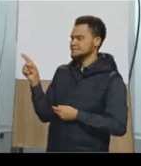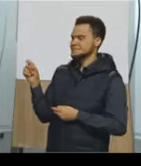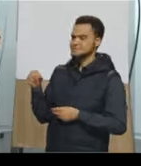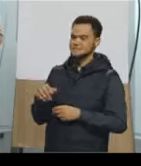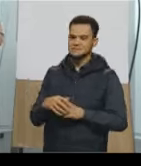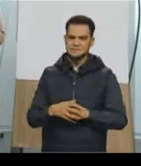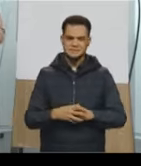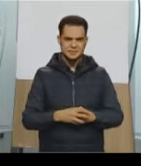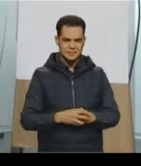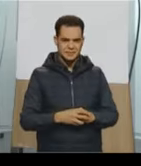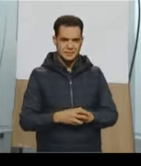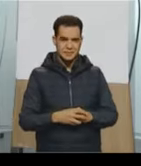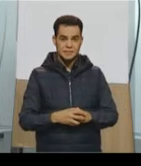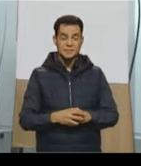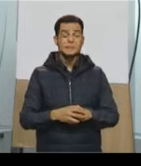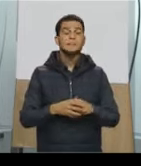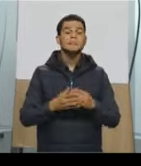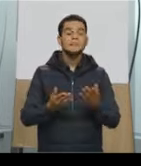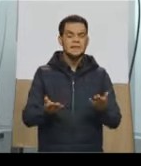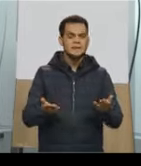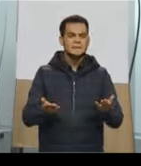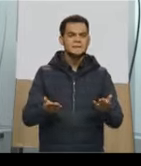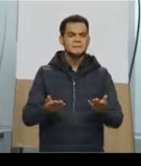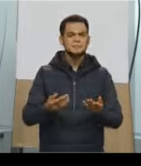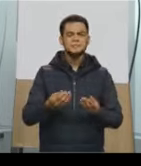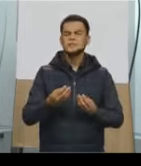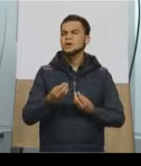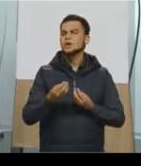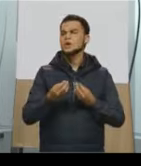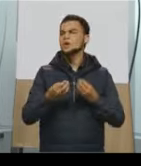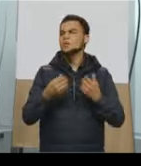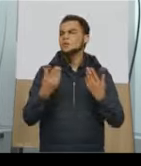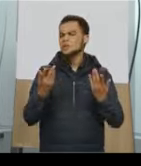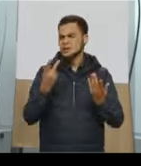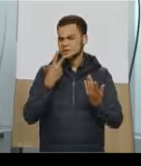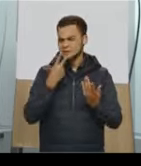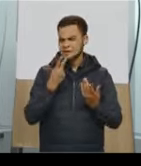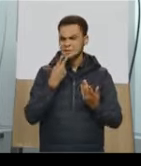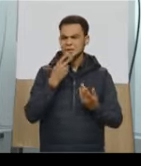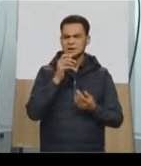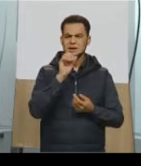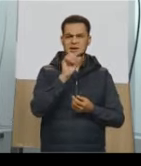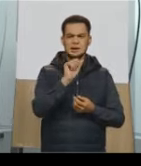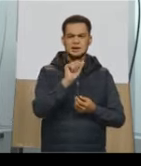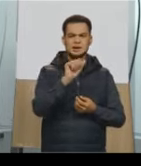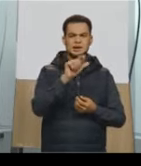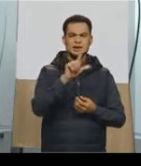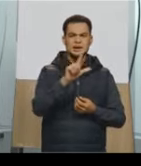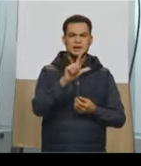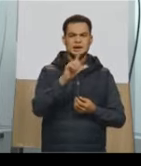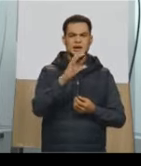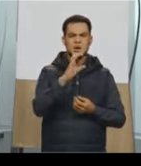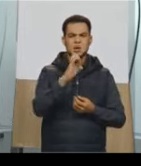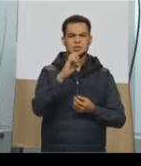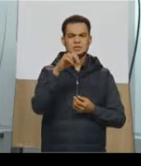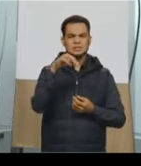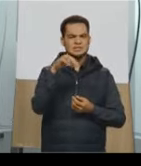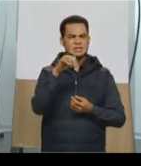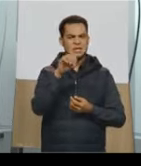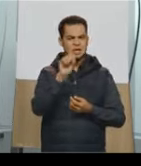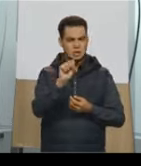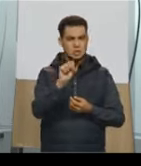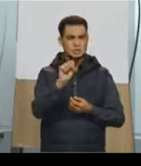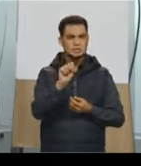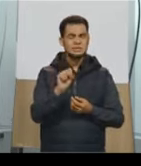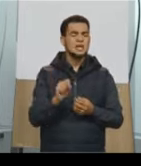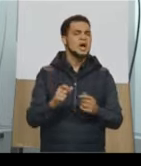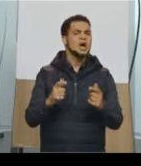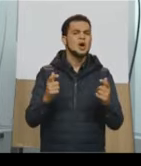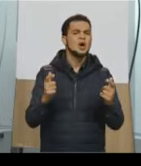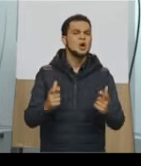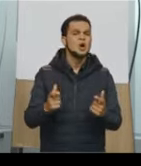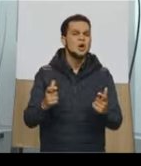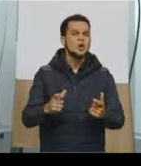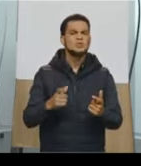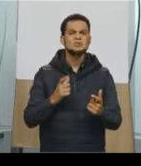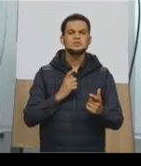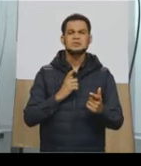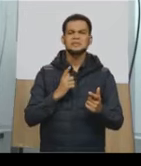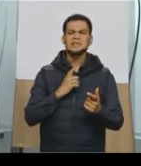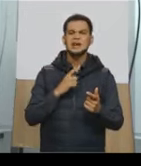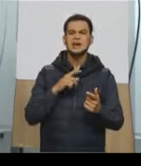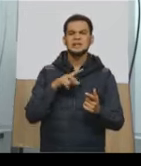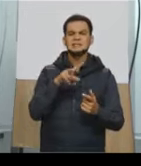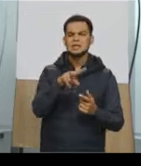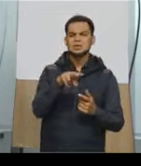Bom, e quando falamos de alcenos e alcinos? Precisamos falar aonde está essa dupla ligação ou